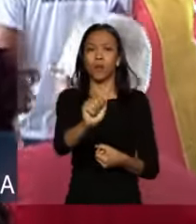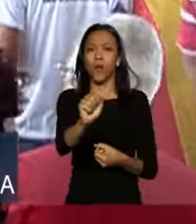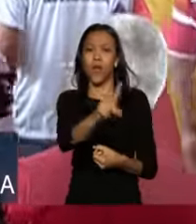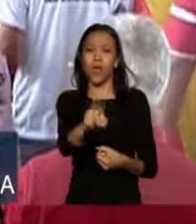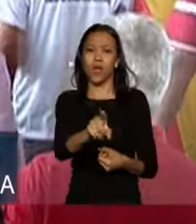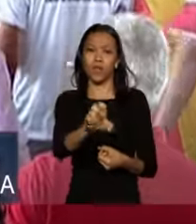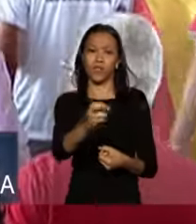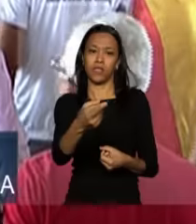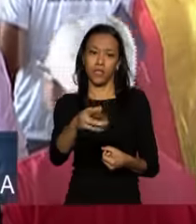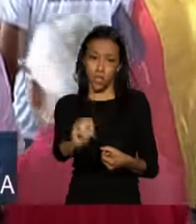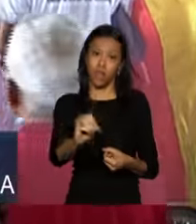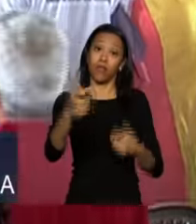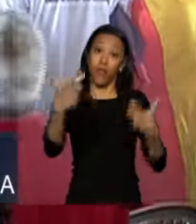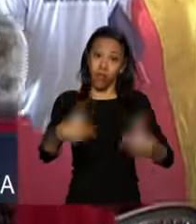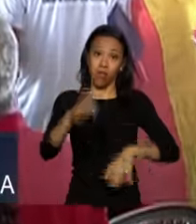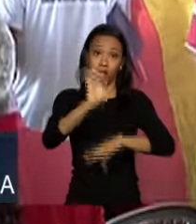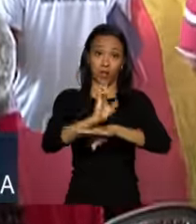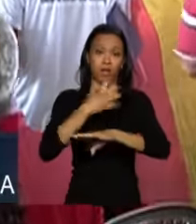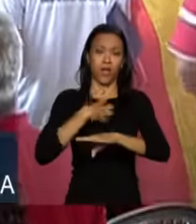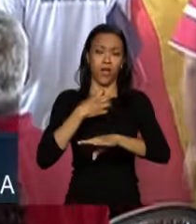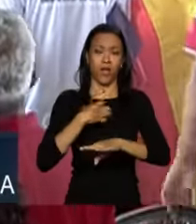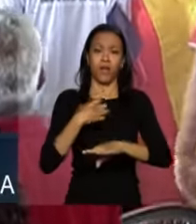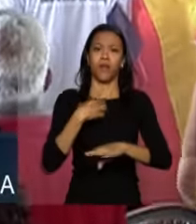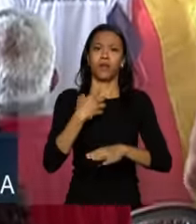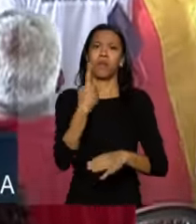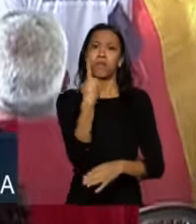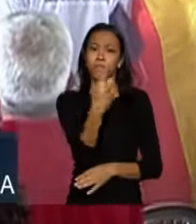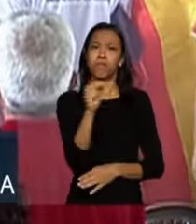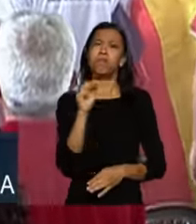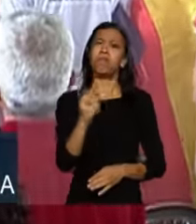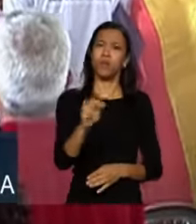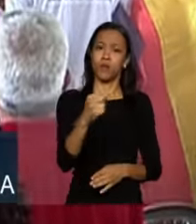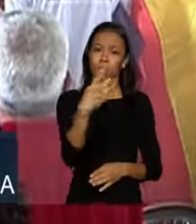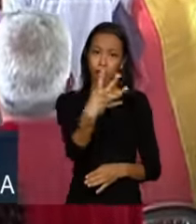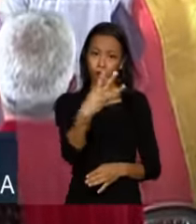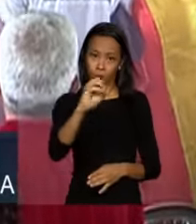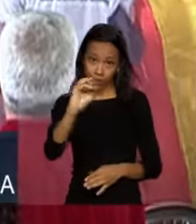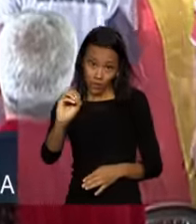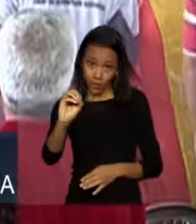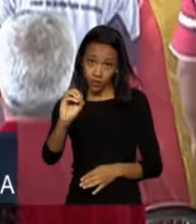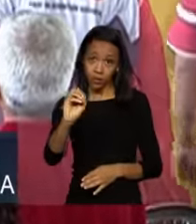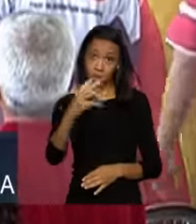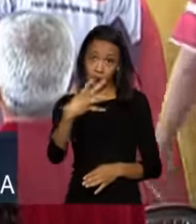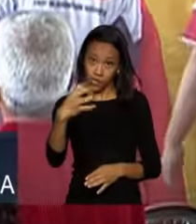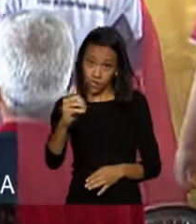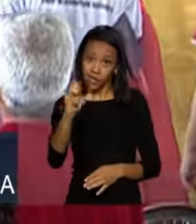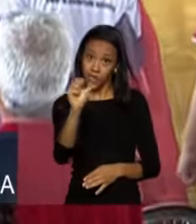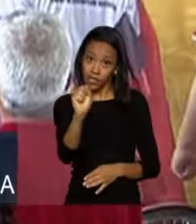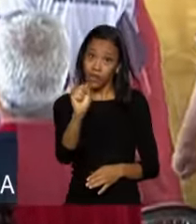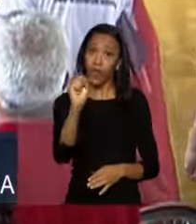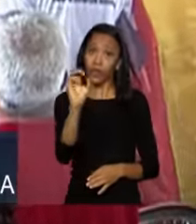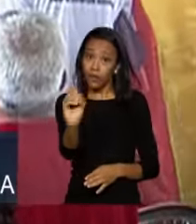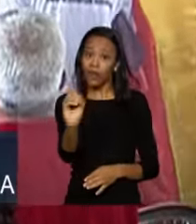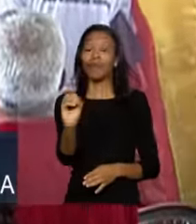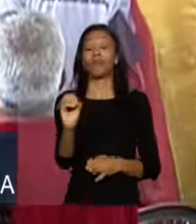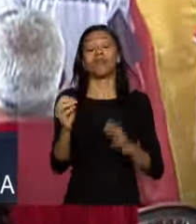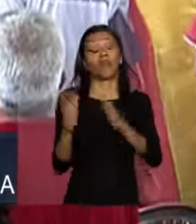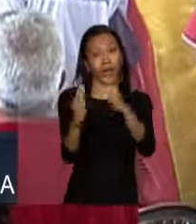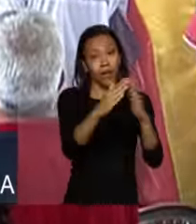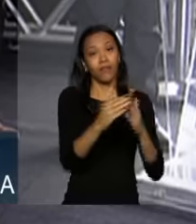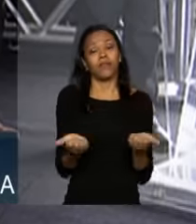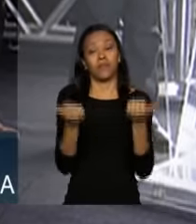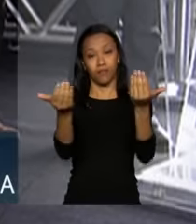1.480 apartamentos serão entregues nessa cerimônia, simbolicamente entregues pela presidenta Dilma Rousseff nesta